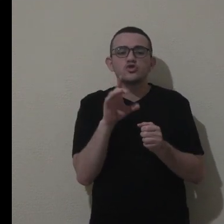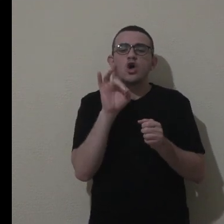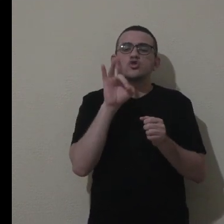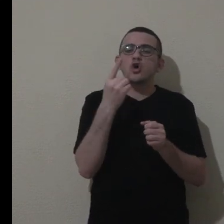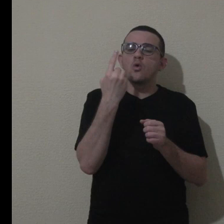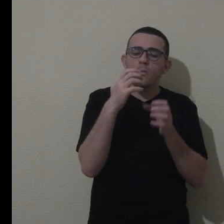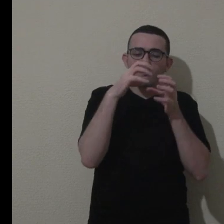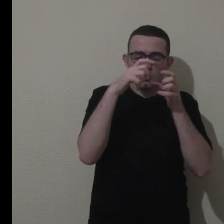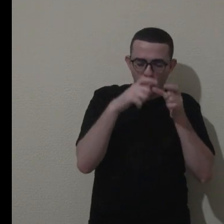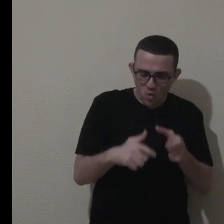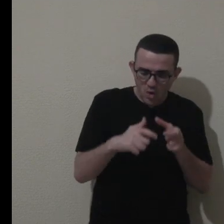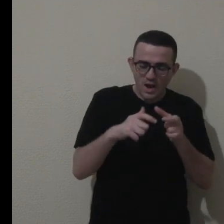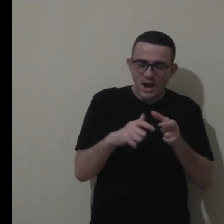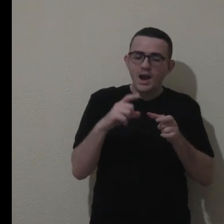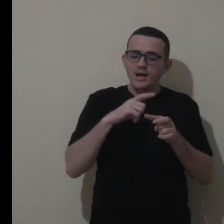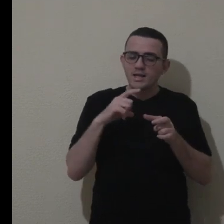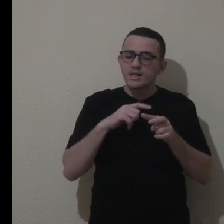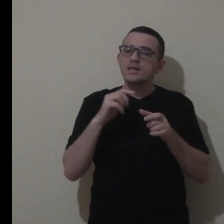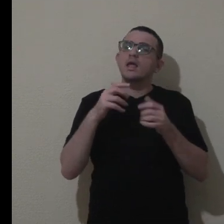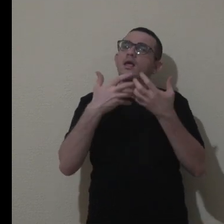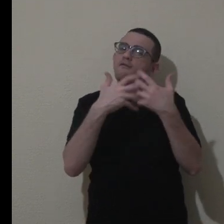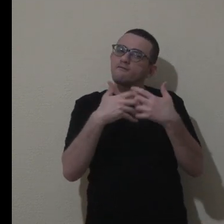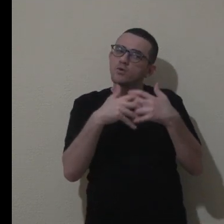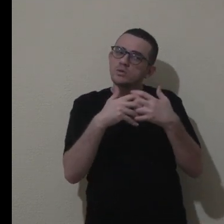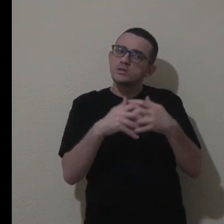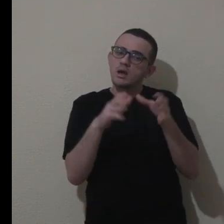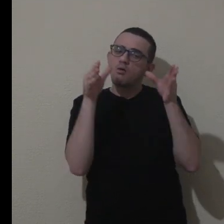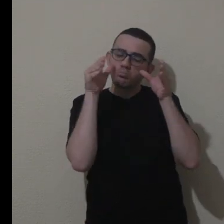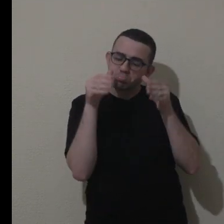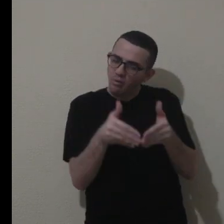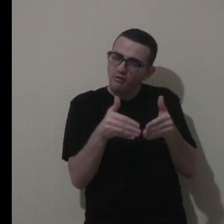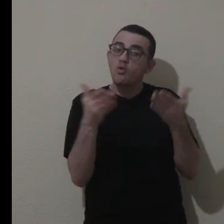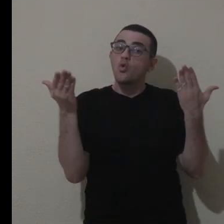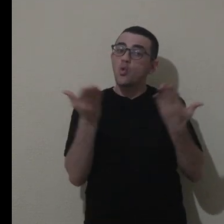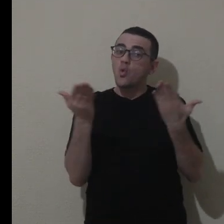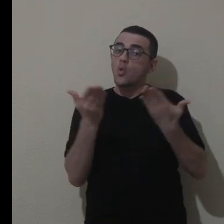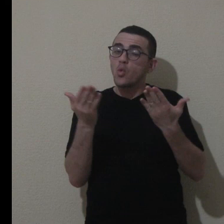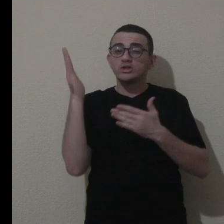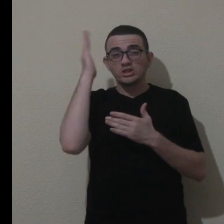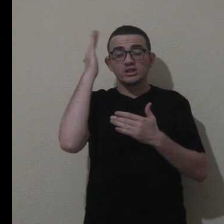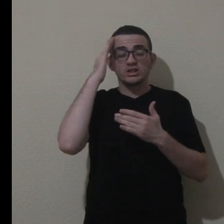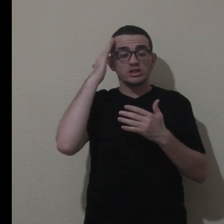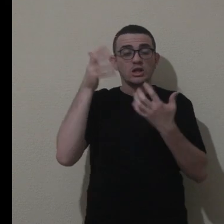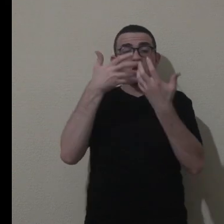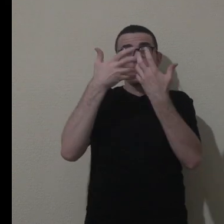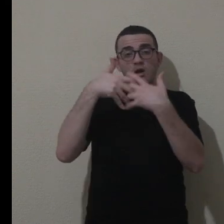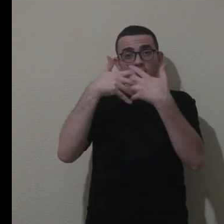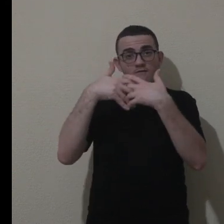somente uma área responsável pela determinada função. Hoje a gente entende que a função ela